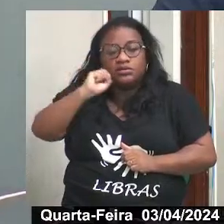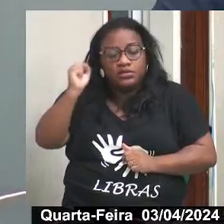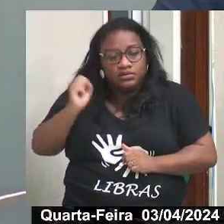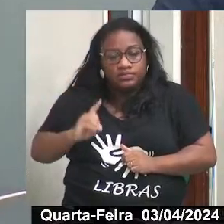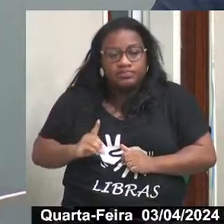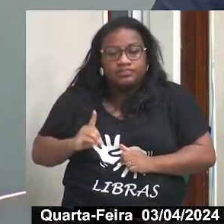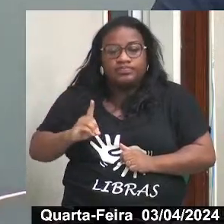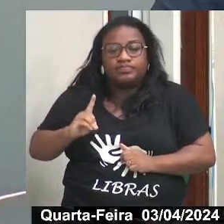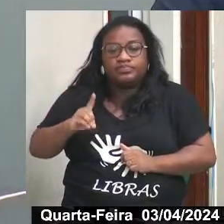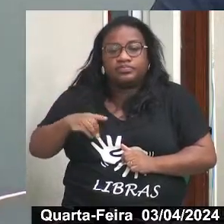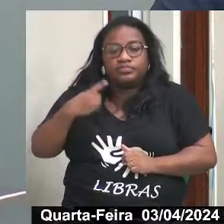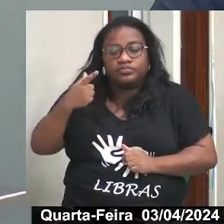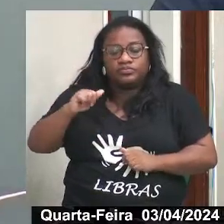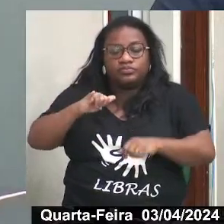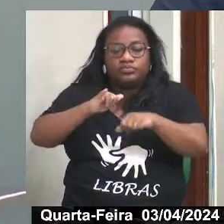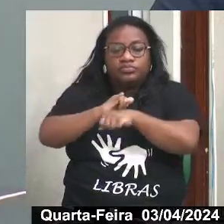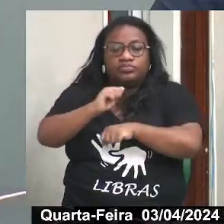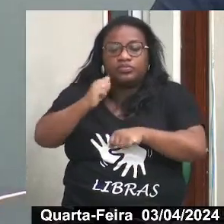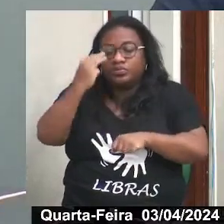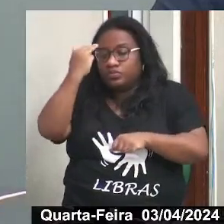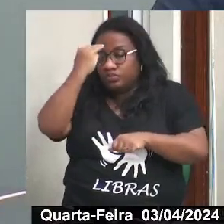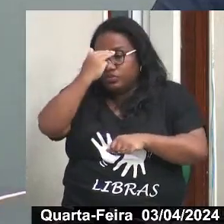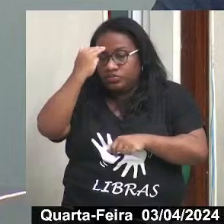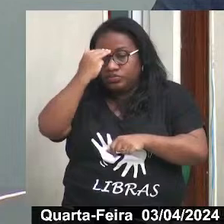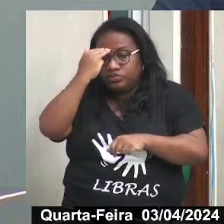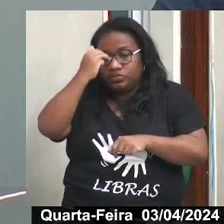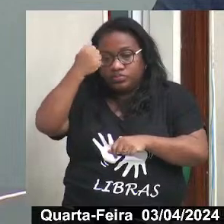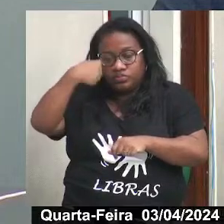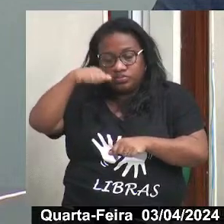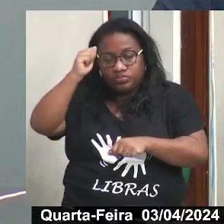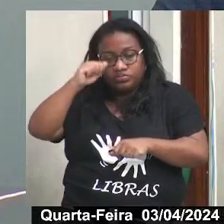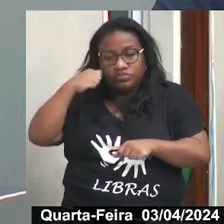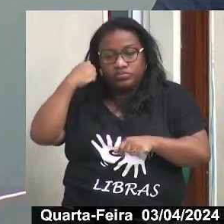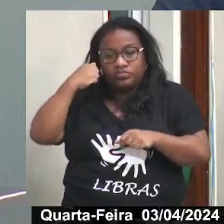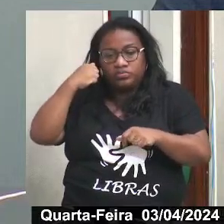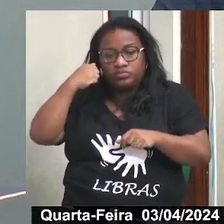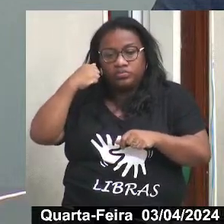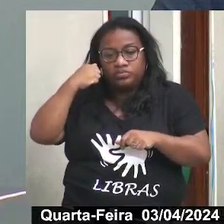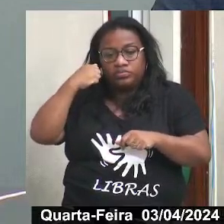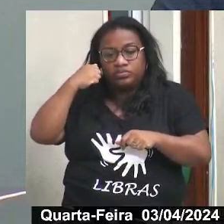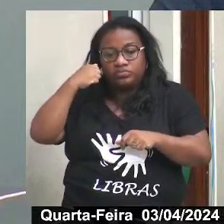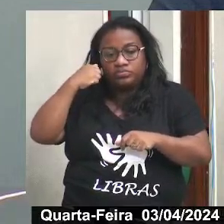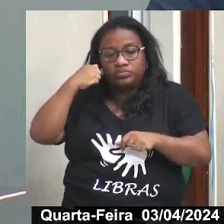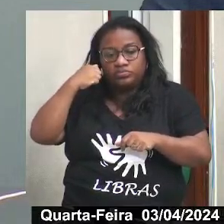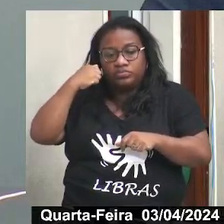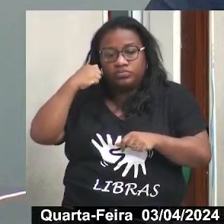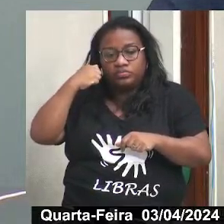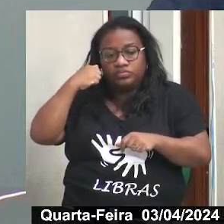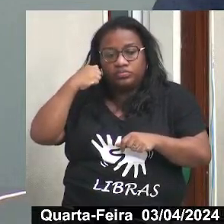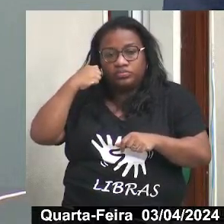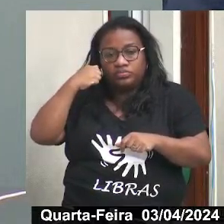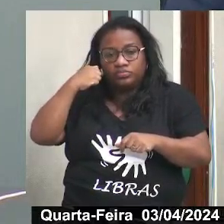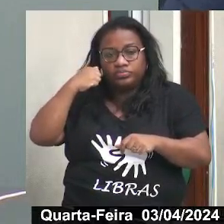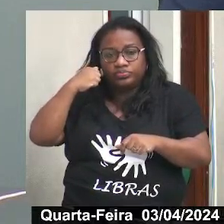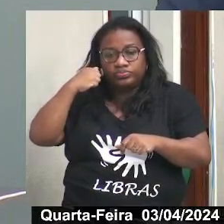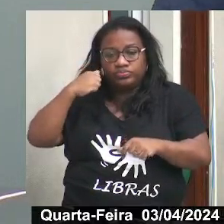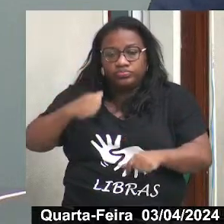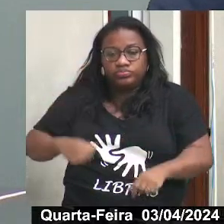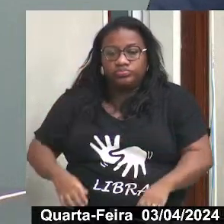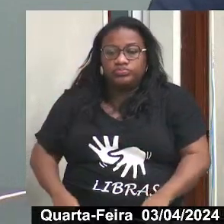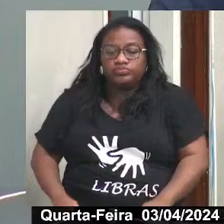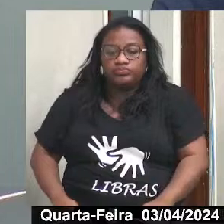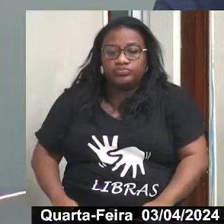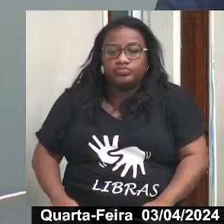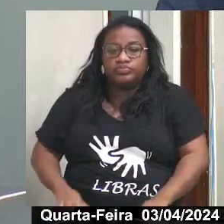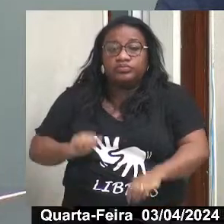Sander Casas da Conceição e a ausência do vereador Abel Rodrigo Arantes e Aline Lima dos Santos. Havendo número legal, o senhor presidente declarou aberta a